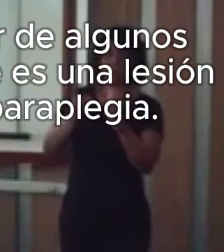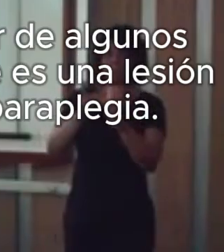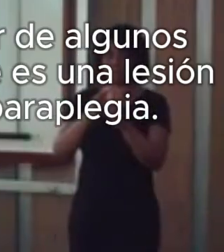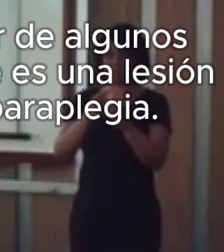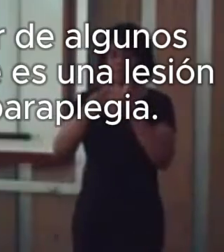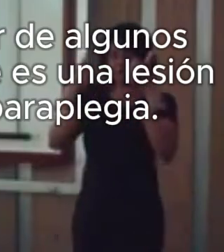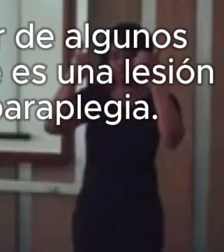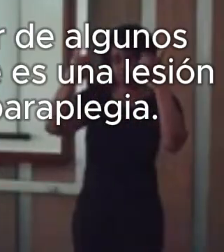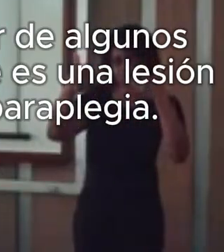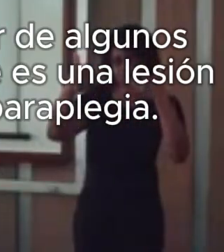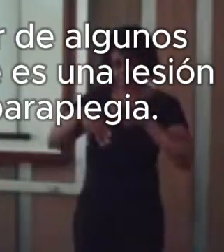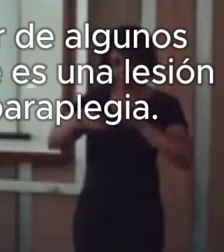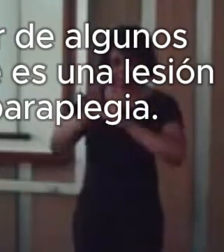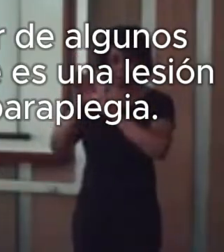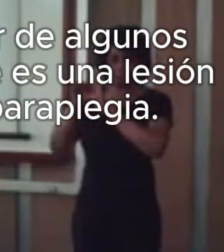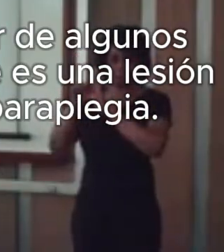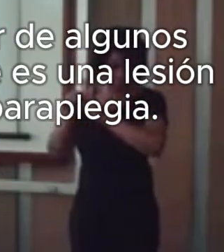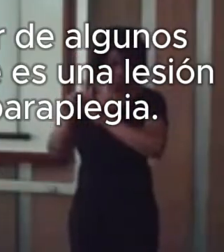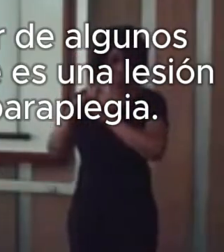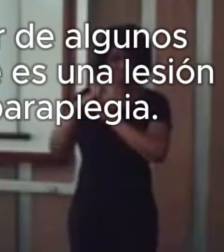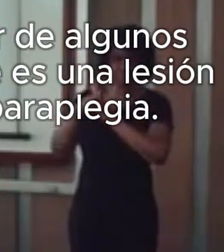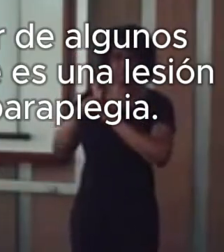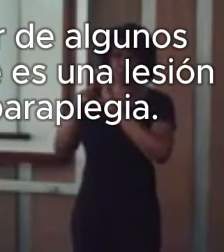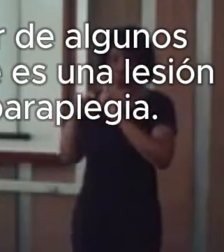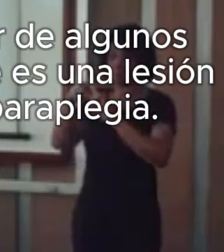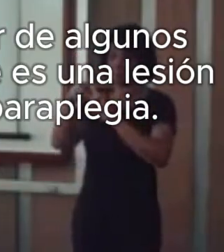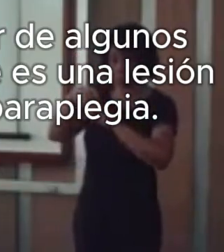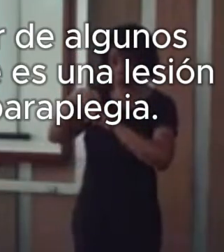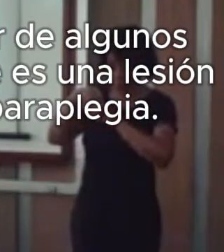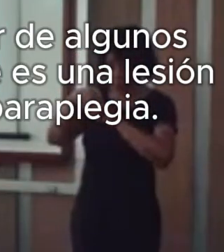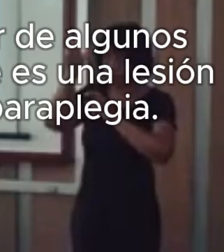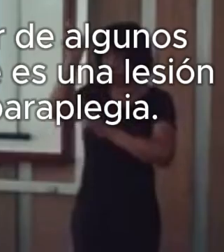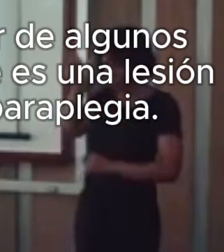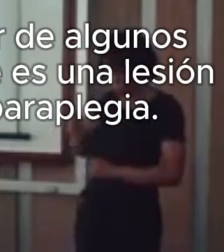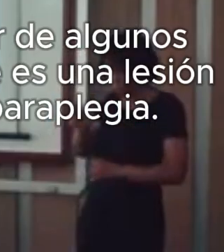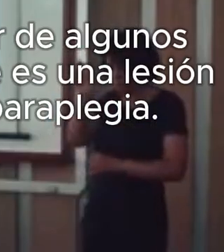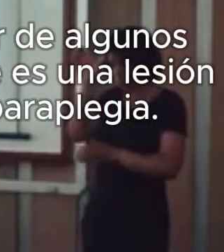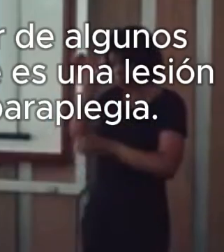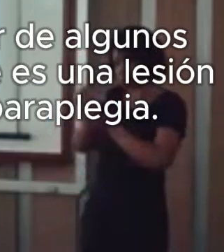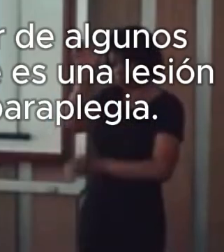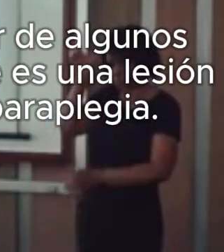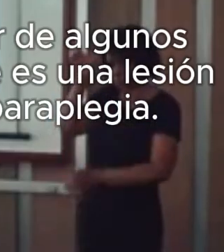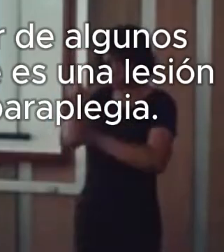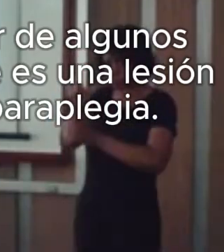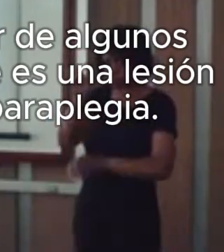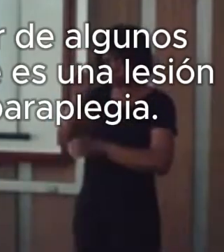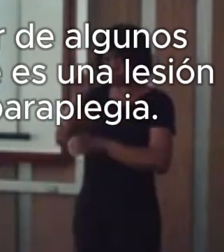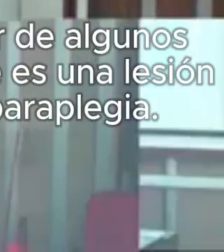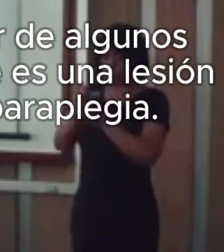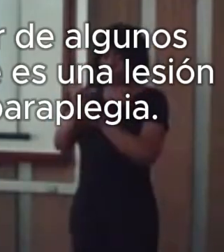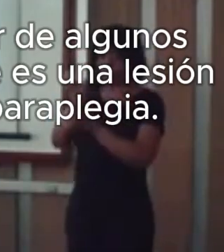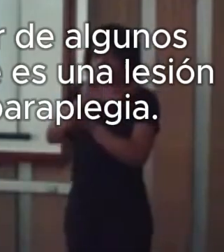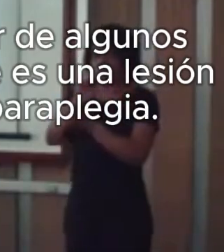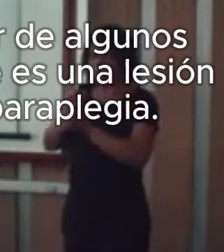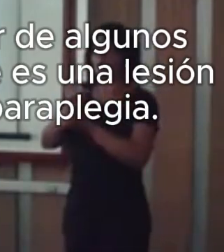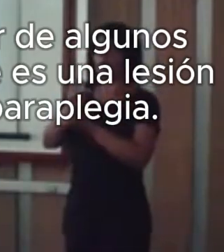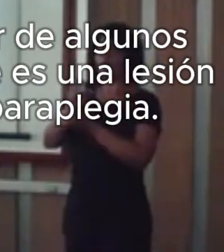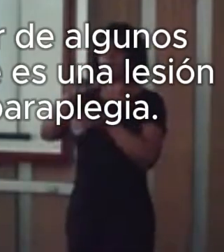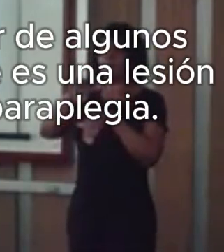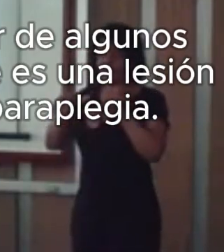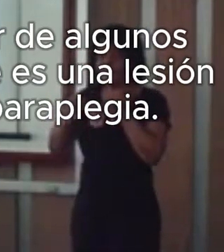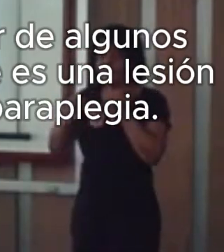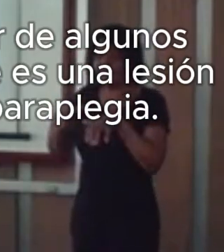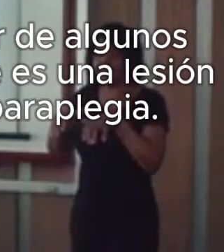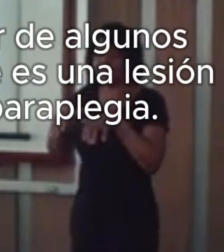falar de alguns conceitos em lesão medular. Primeiro, né, tetraplégico e paraplégico, que a